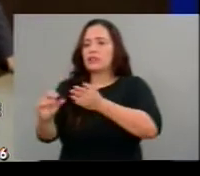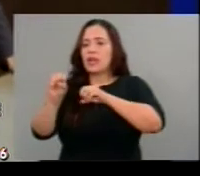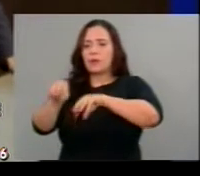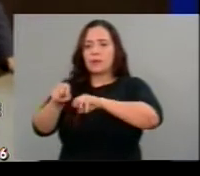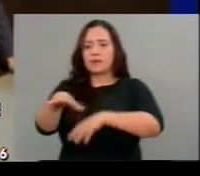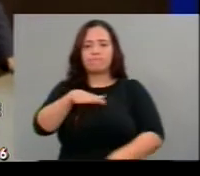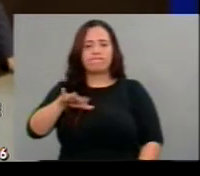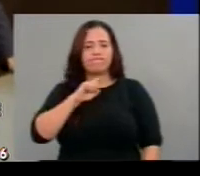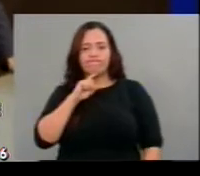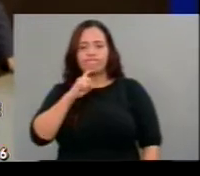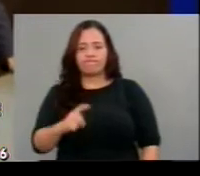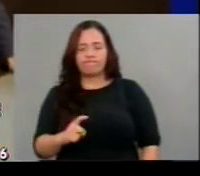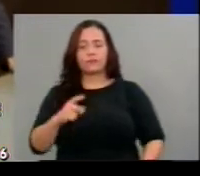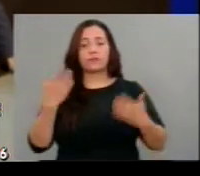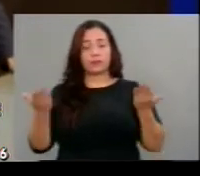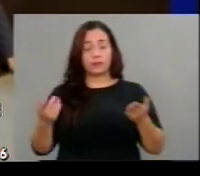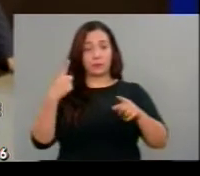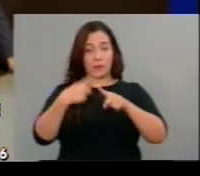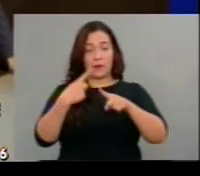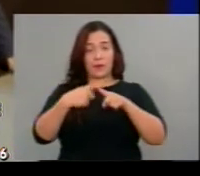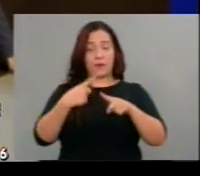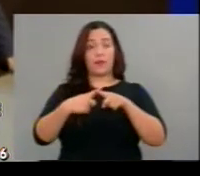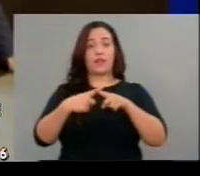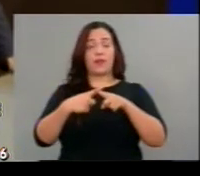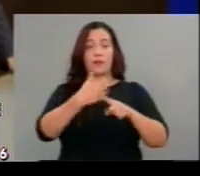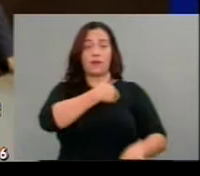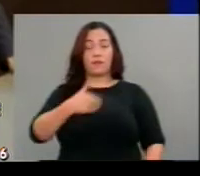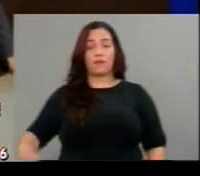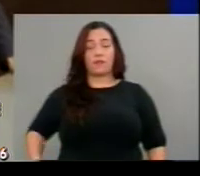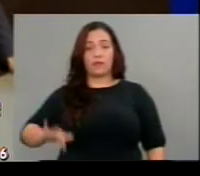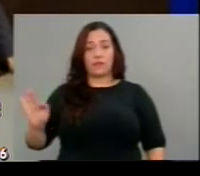da União dedica